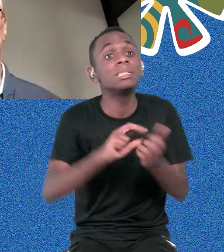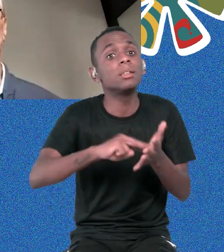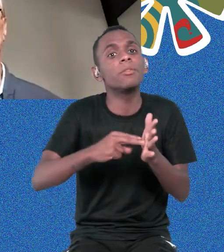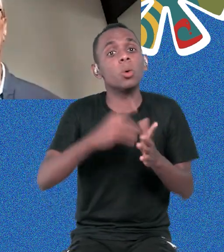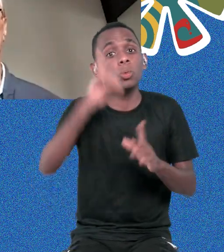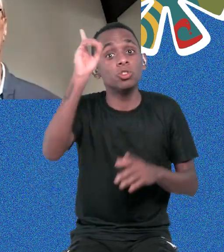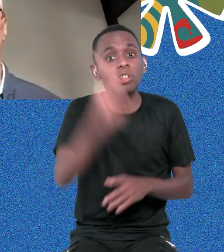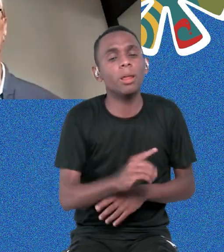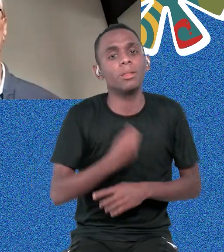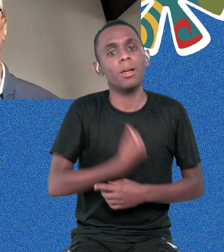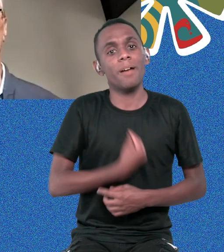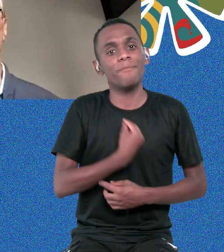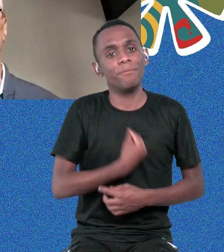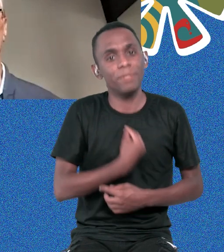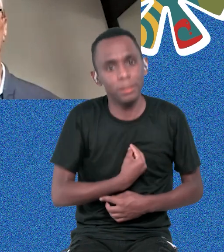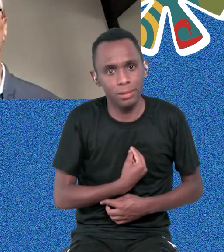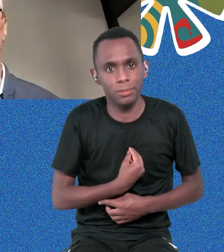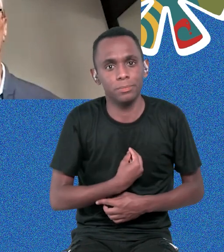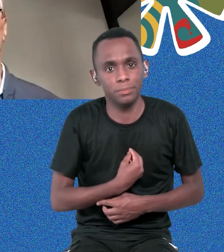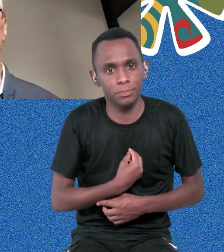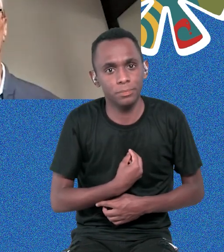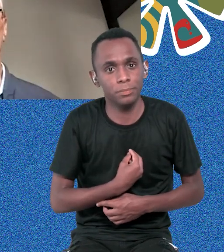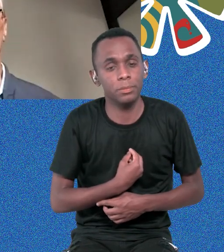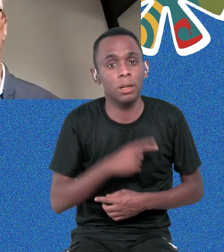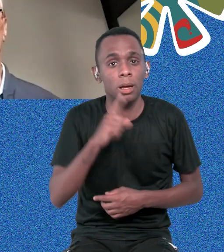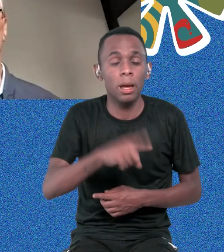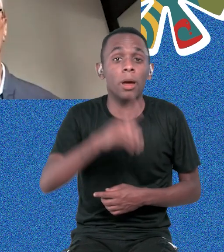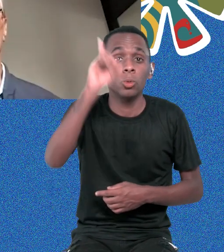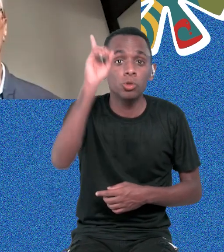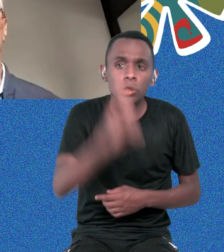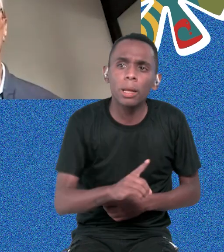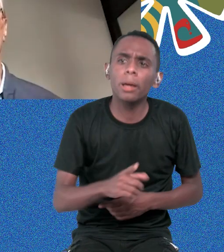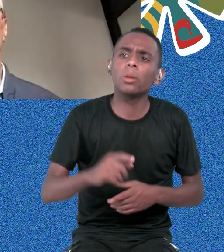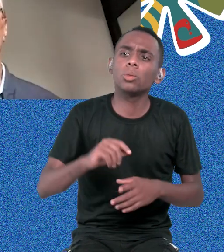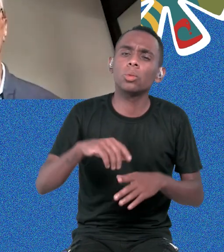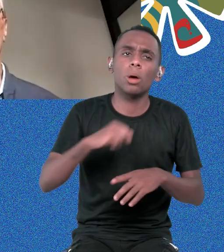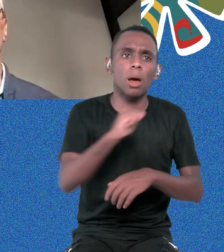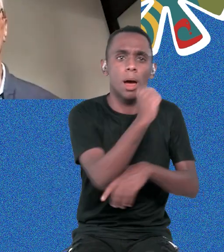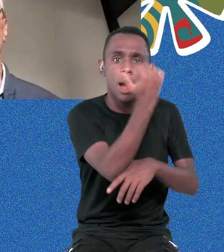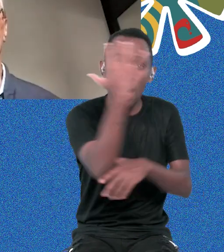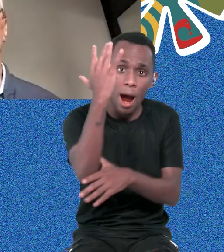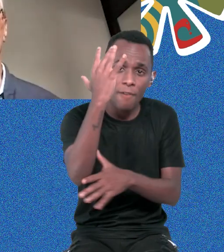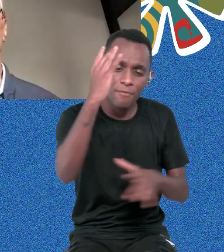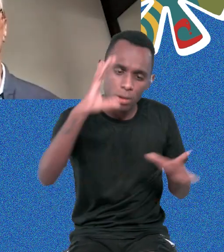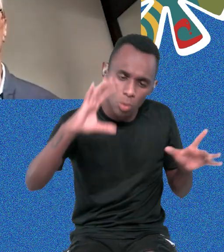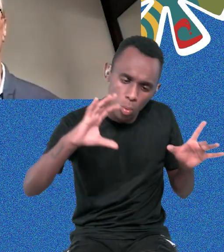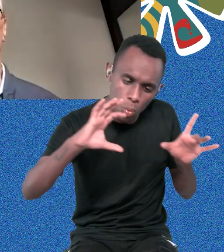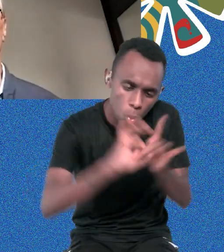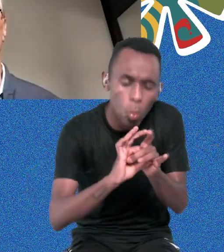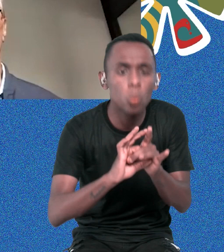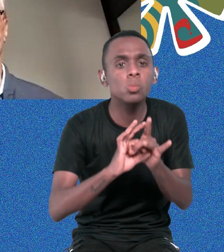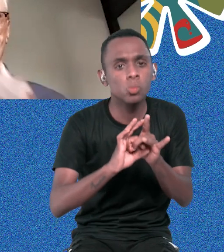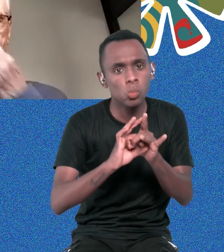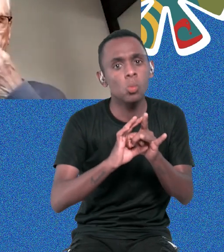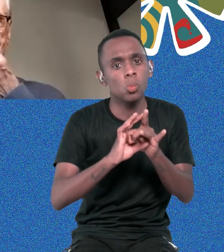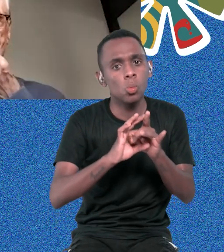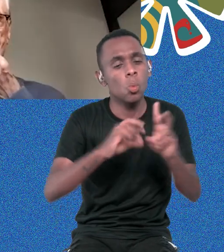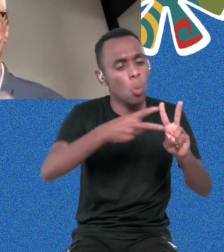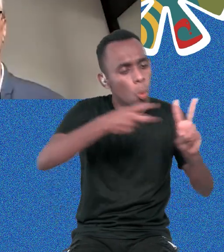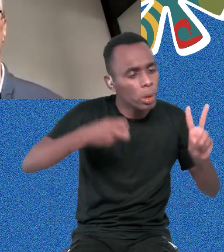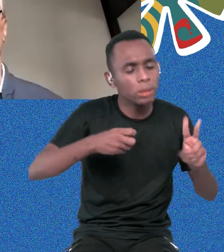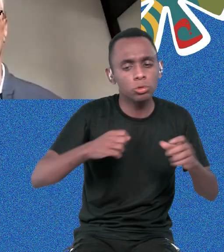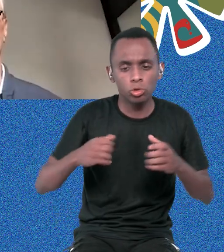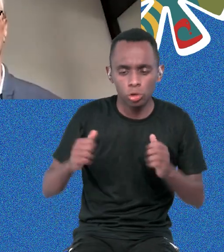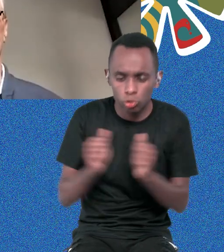à vida como parte daquele lugar, como parte a árvore é, como o indígena